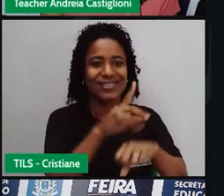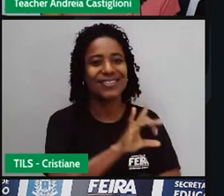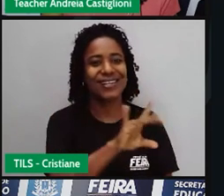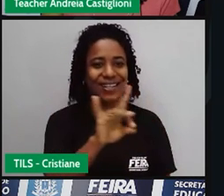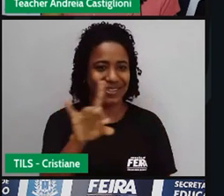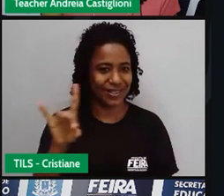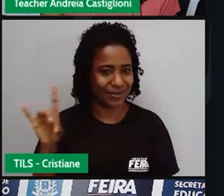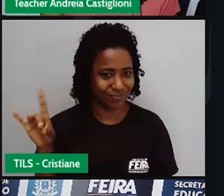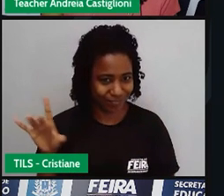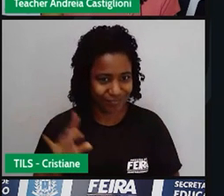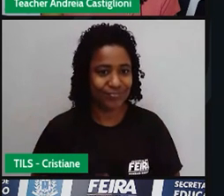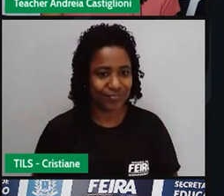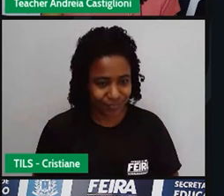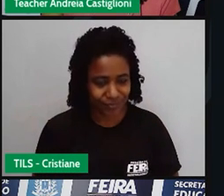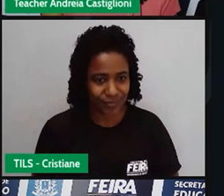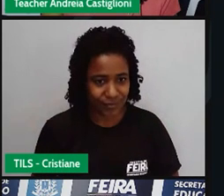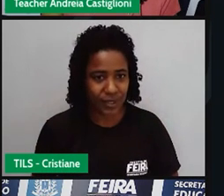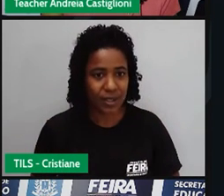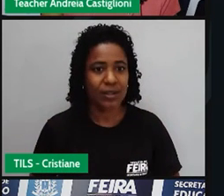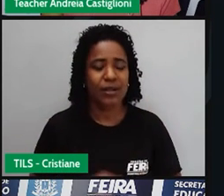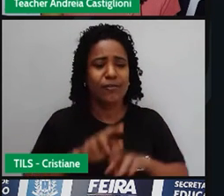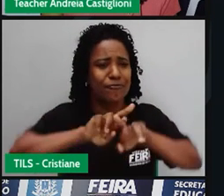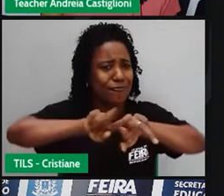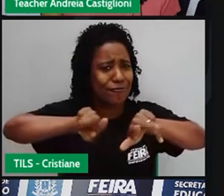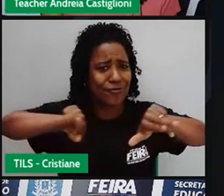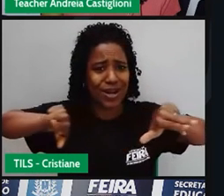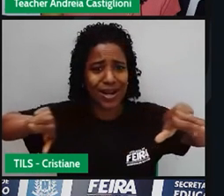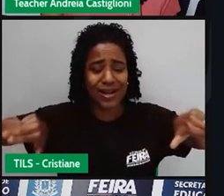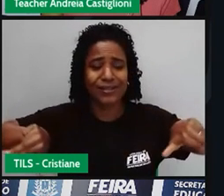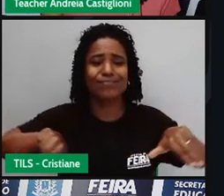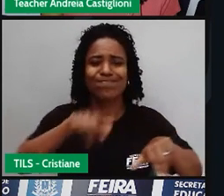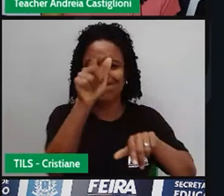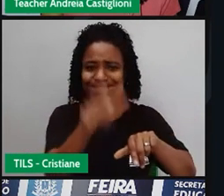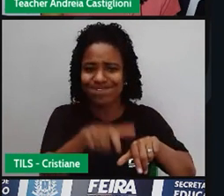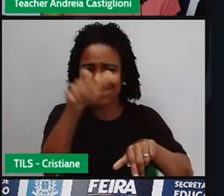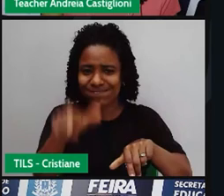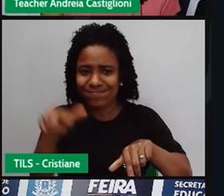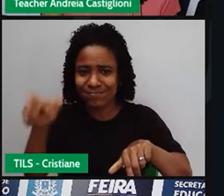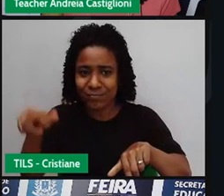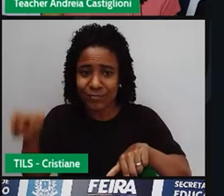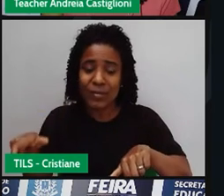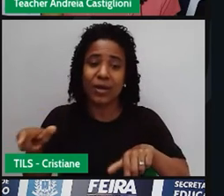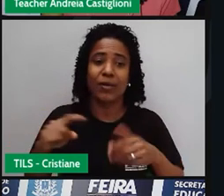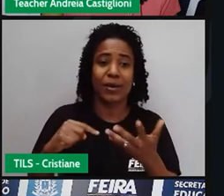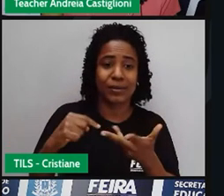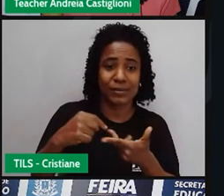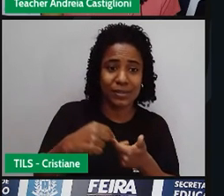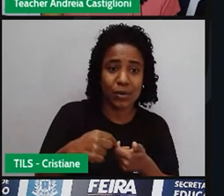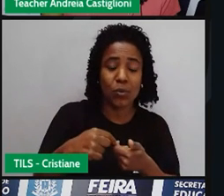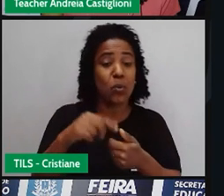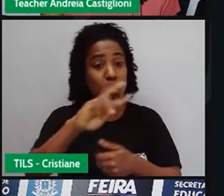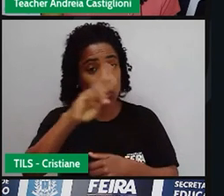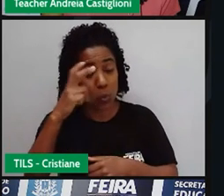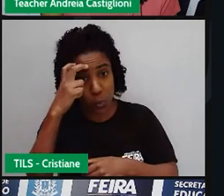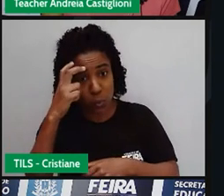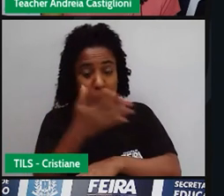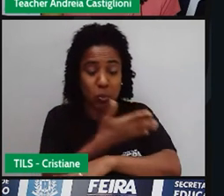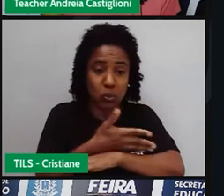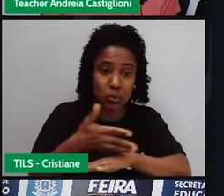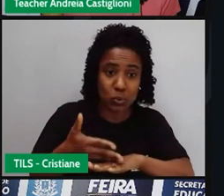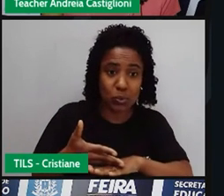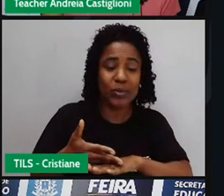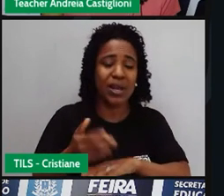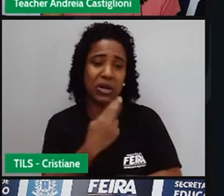né a fatores que nos direcionam a fazer escolhas diferentes com a tradição os